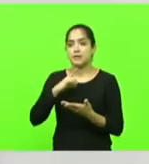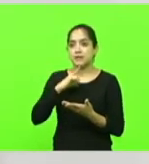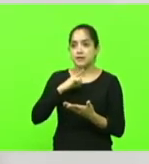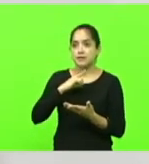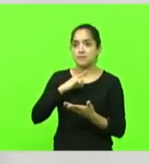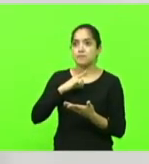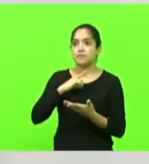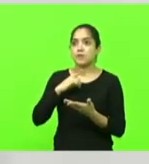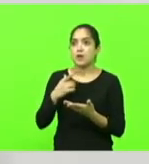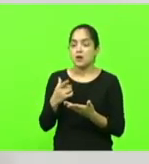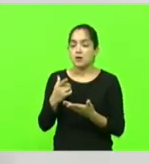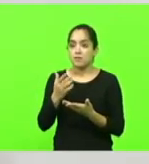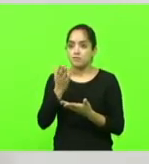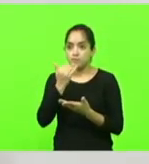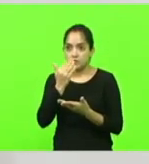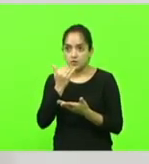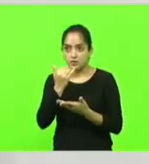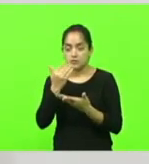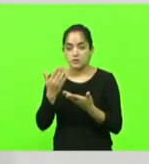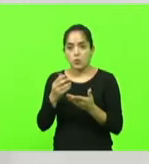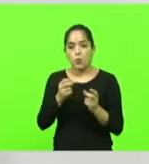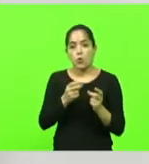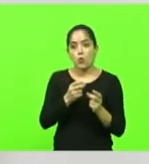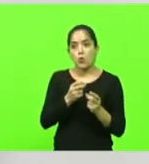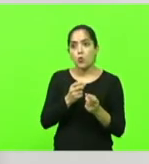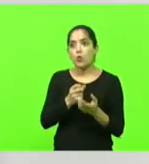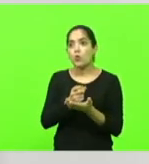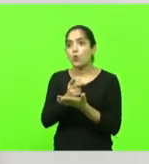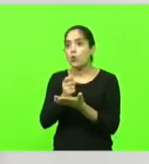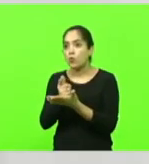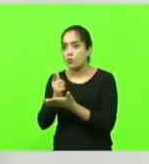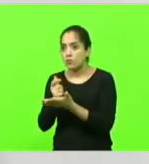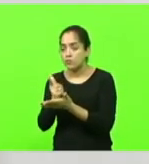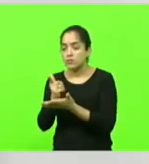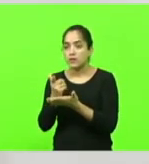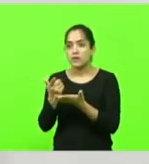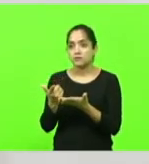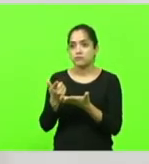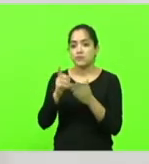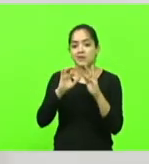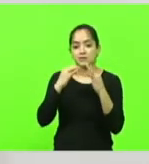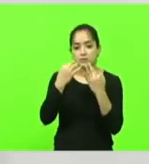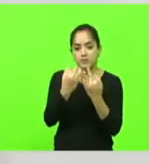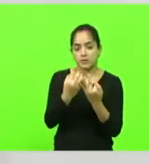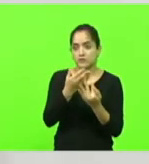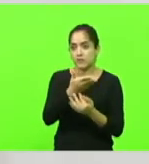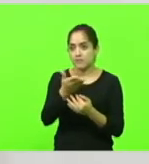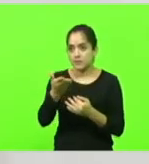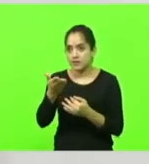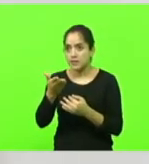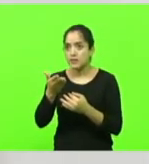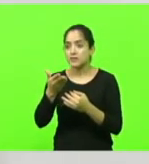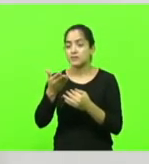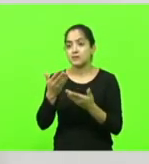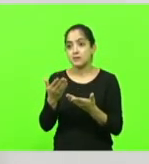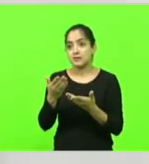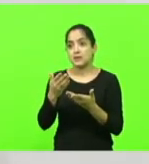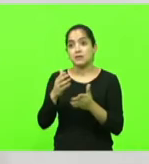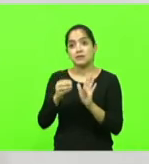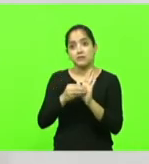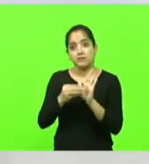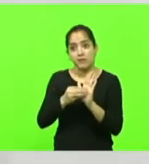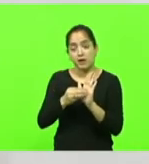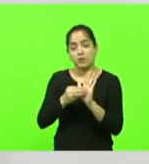de Aquisição de Alimentos, para comprar alimentos a fim de abastecer as famílias em situação de insegurança alimentar